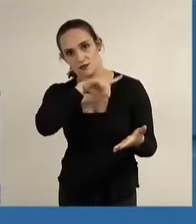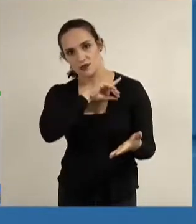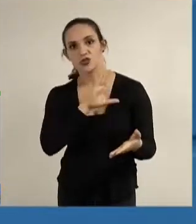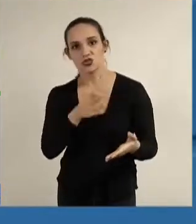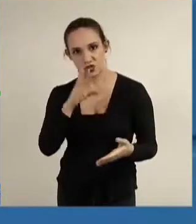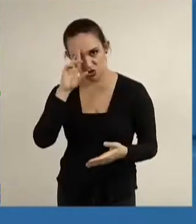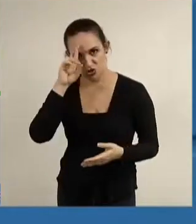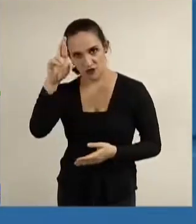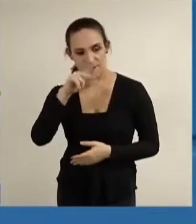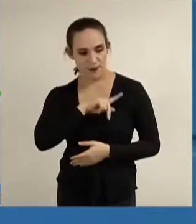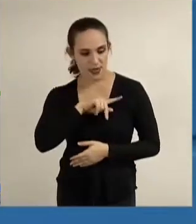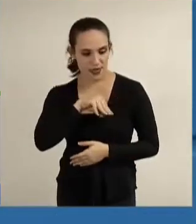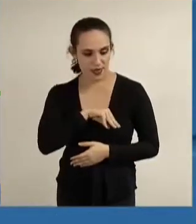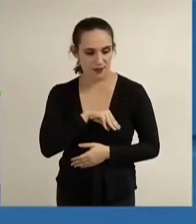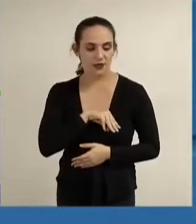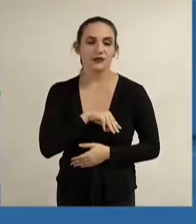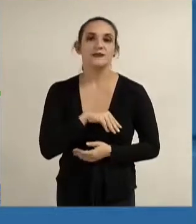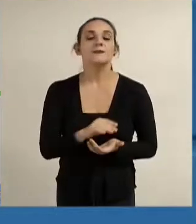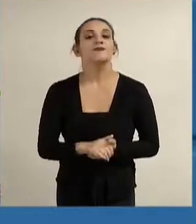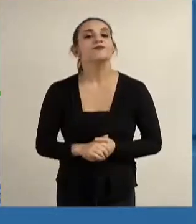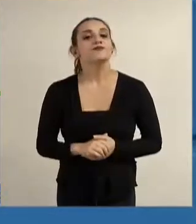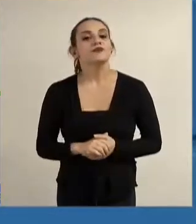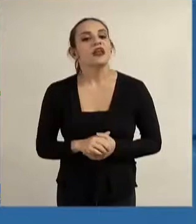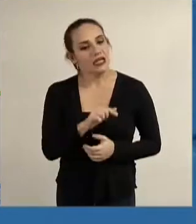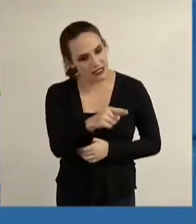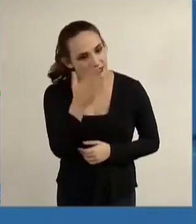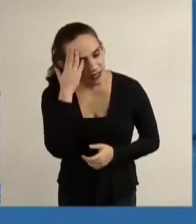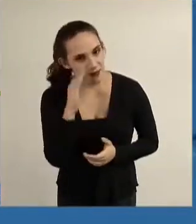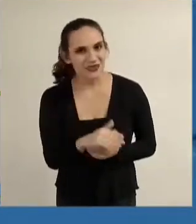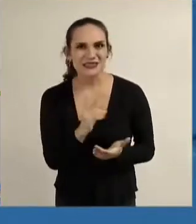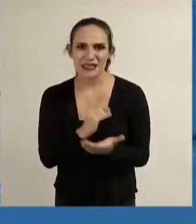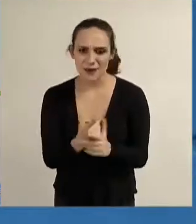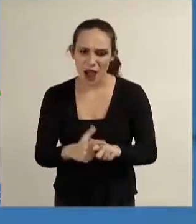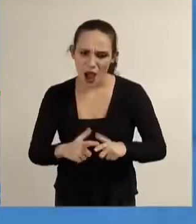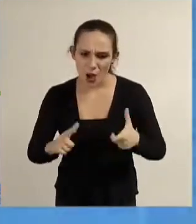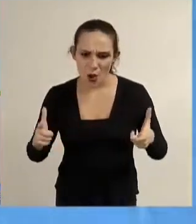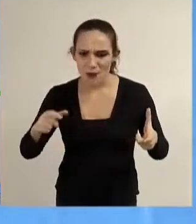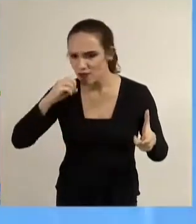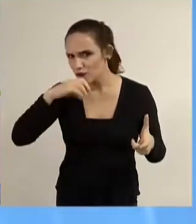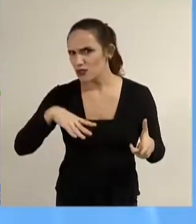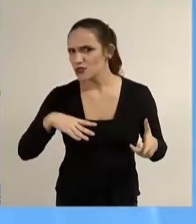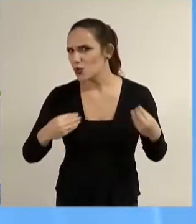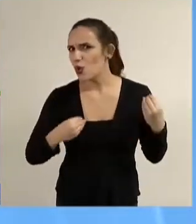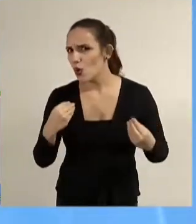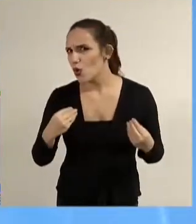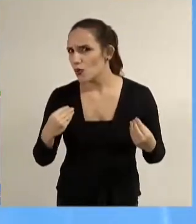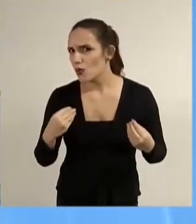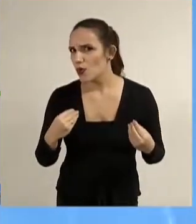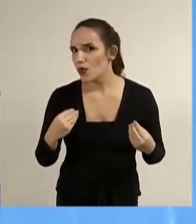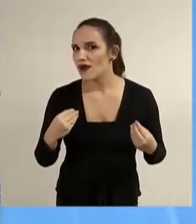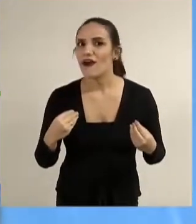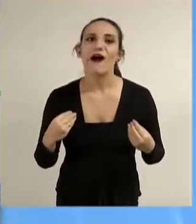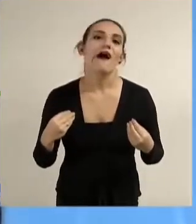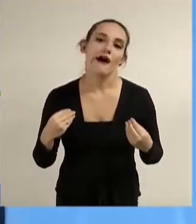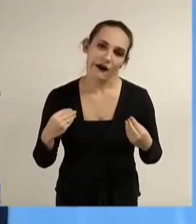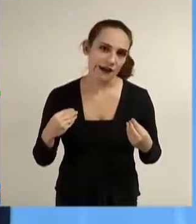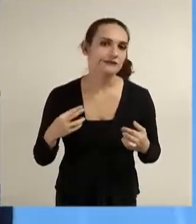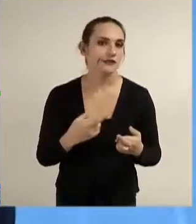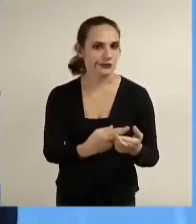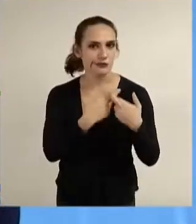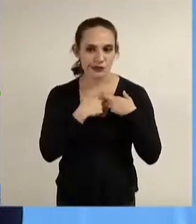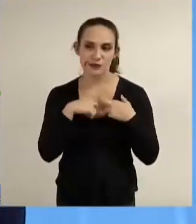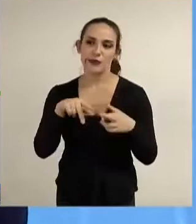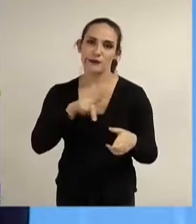Militar, todas as vezes que nós temos o aumento da violência, imputa isso nos ombros da Polícia Militar, imputa